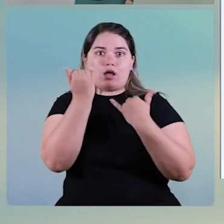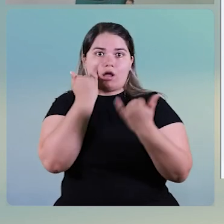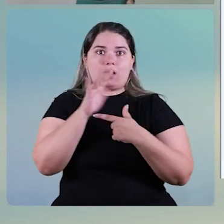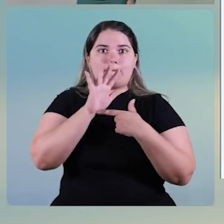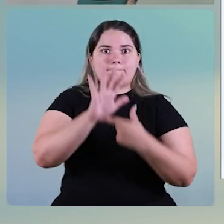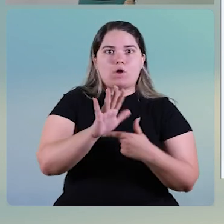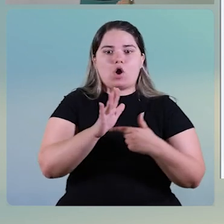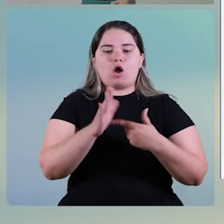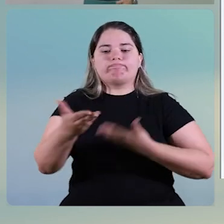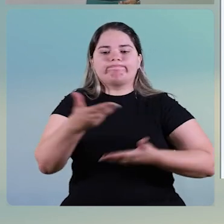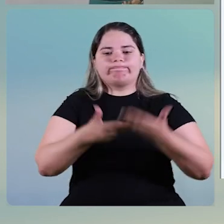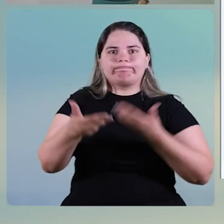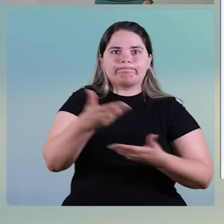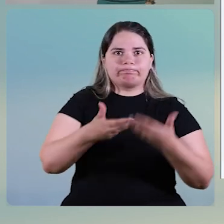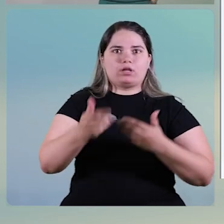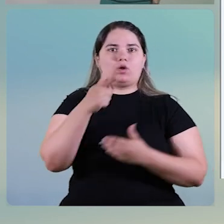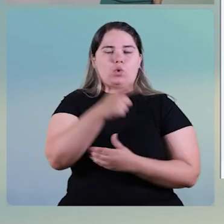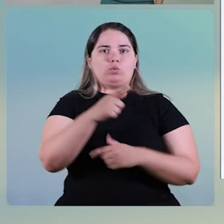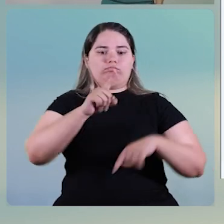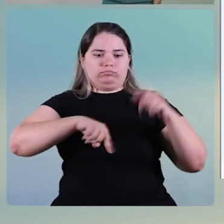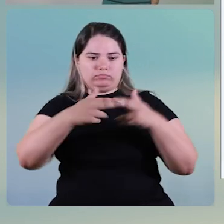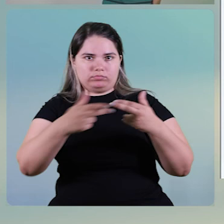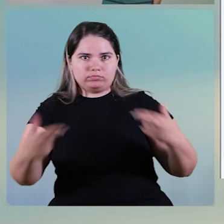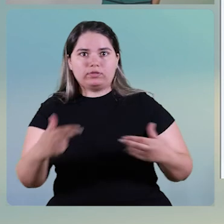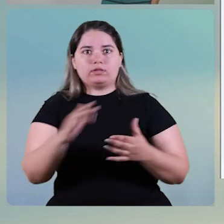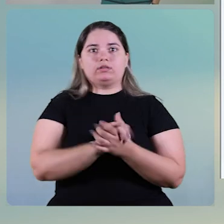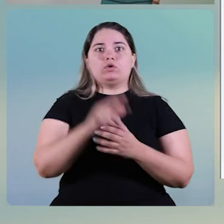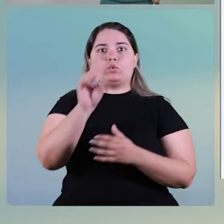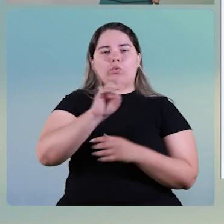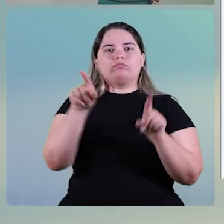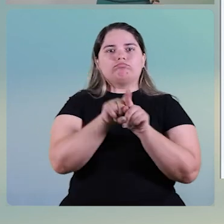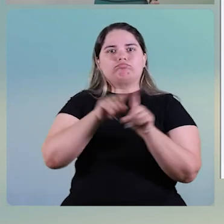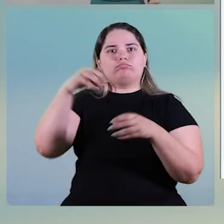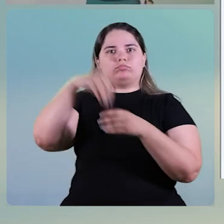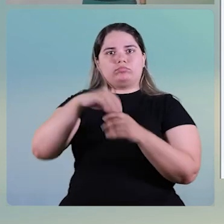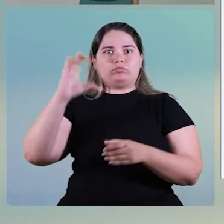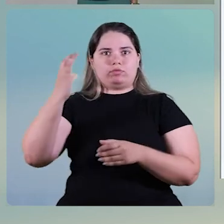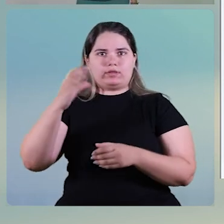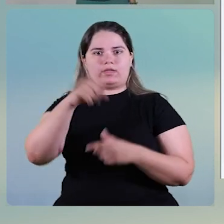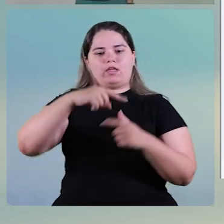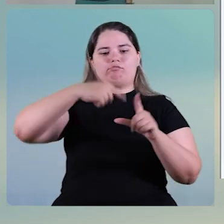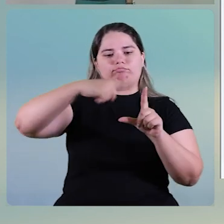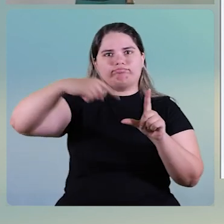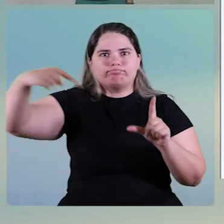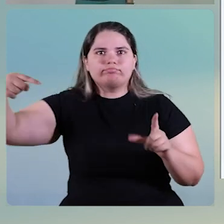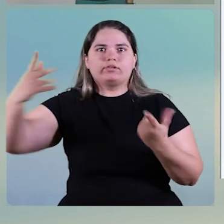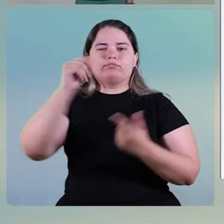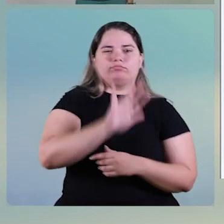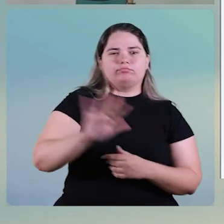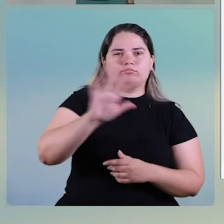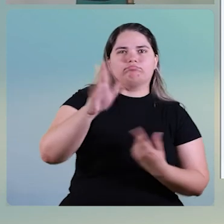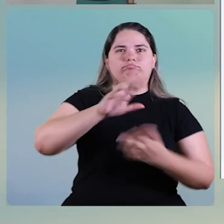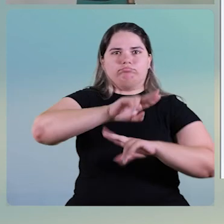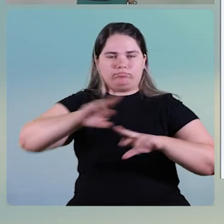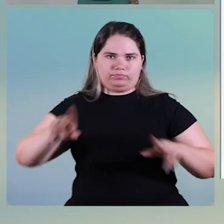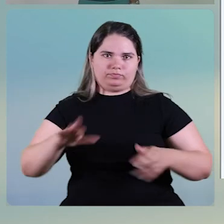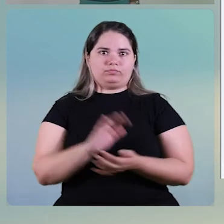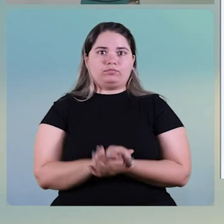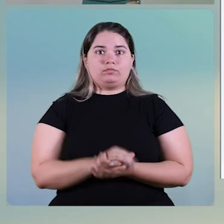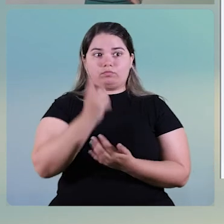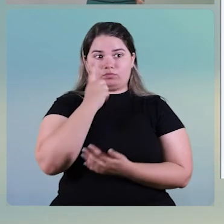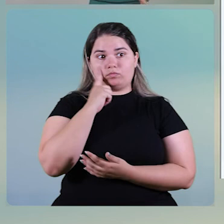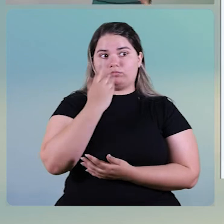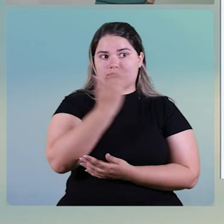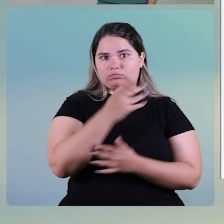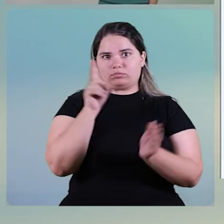formas de linguagem e representações usadas nas ciências, como tabelas, gráficos, relações matemáticas ou linguagem simbólica. Veja a